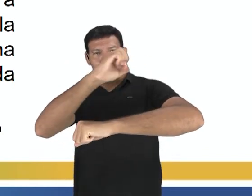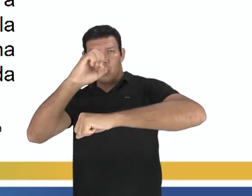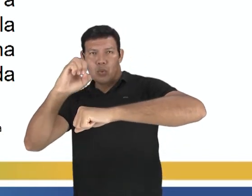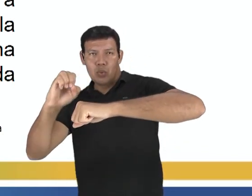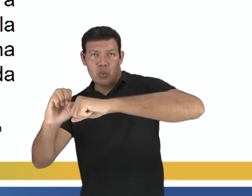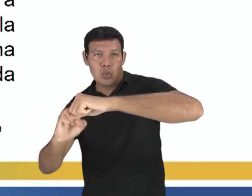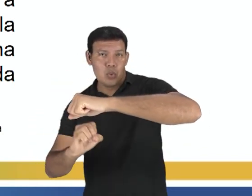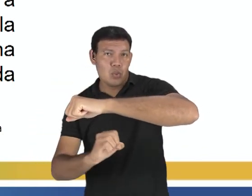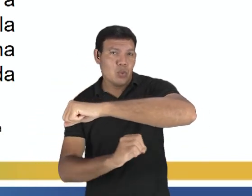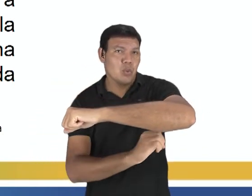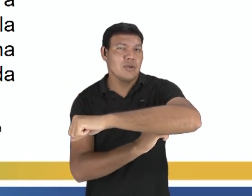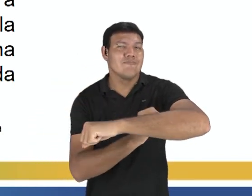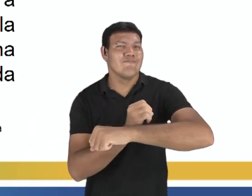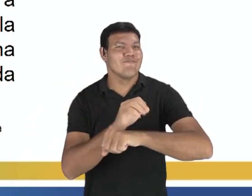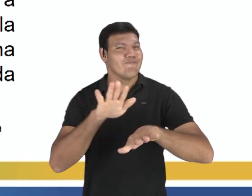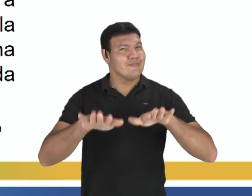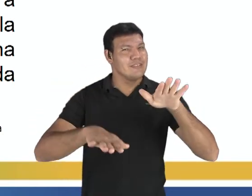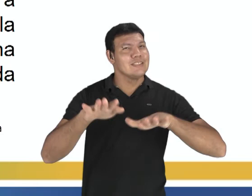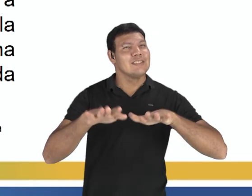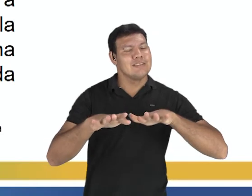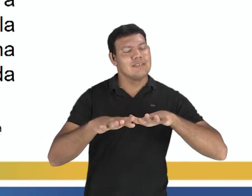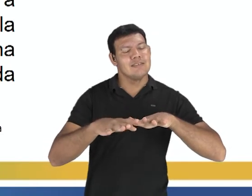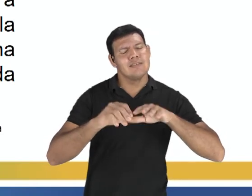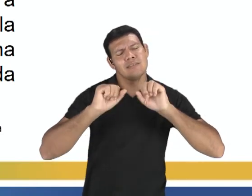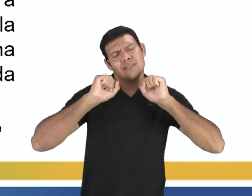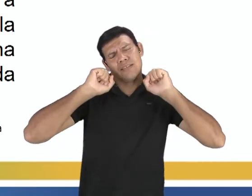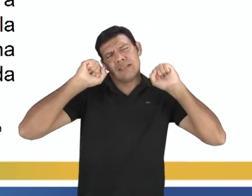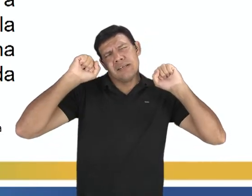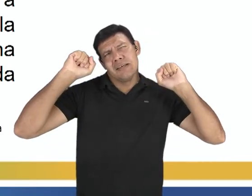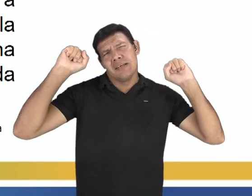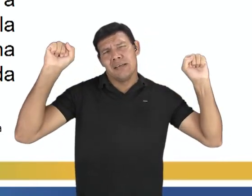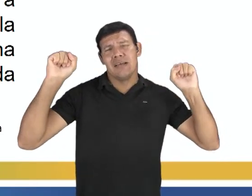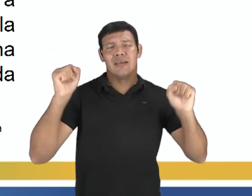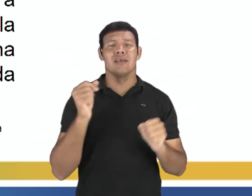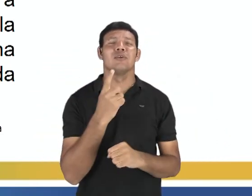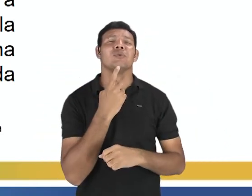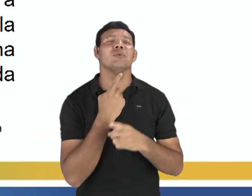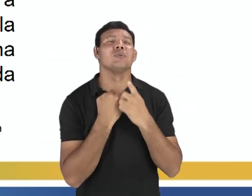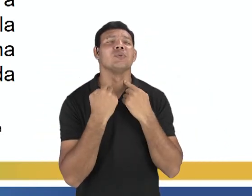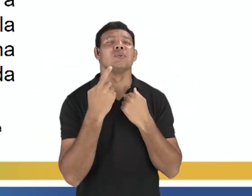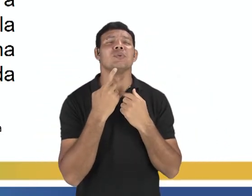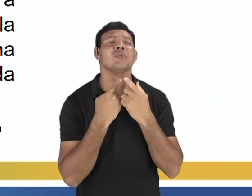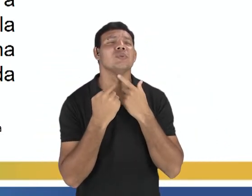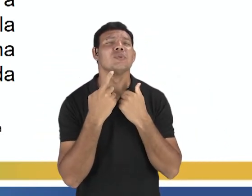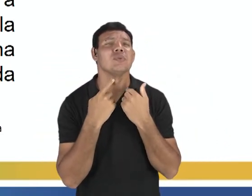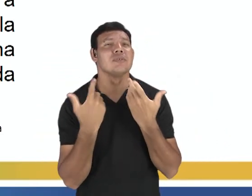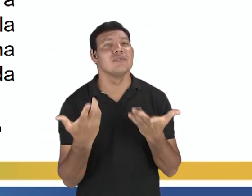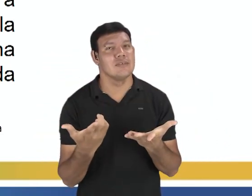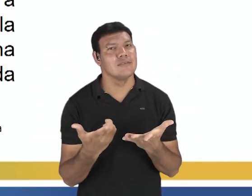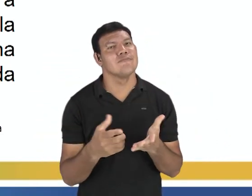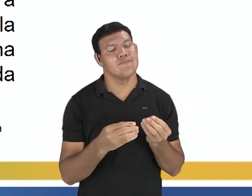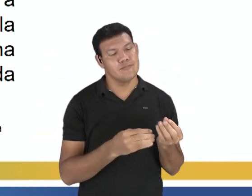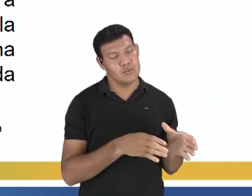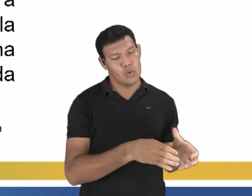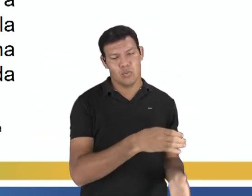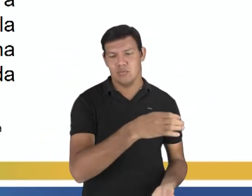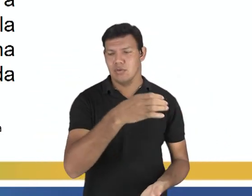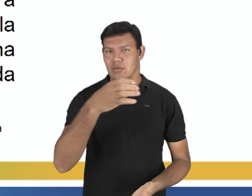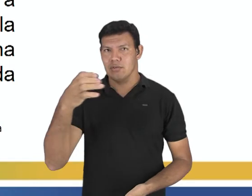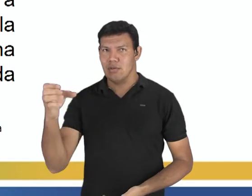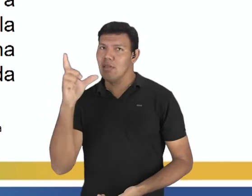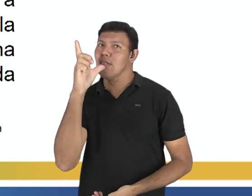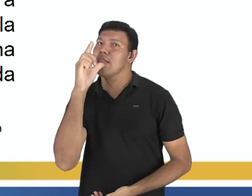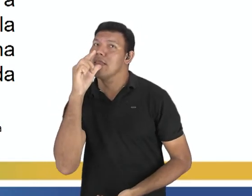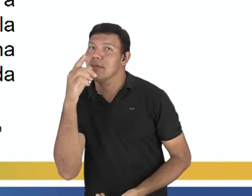inteira. Às vezes, ela acorda no meio da noite e diz que está com sede. Daí, eu dou água para